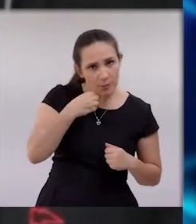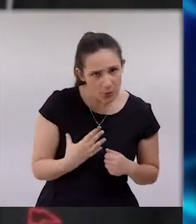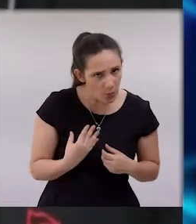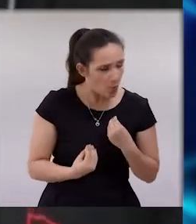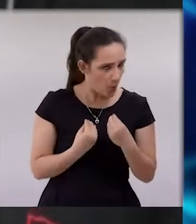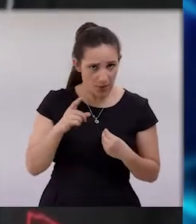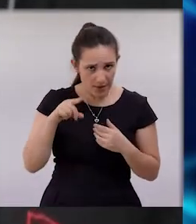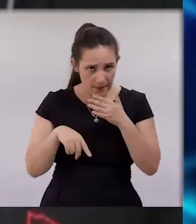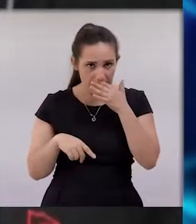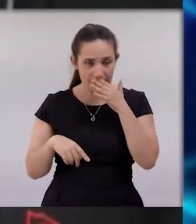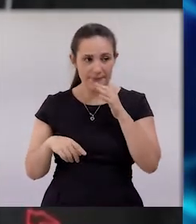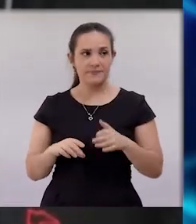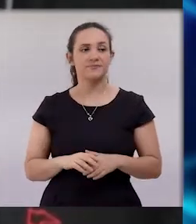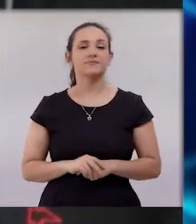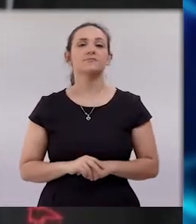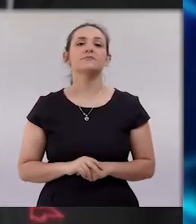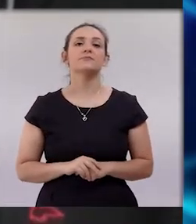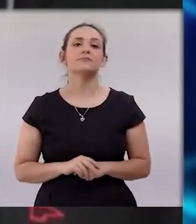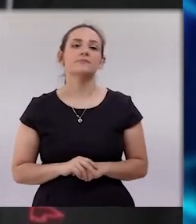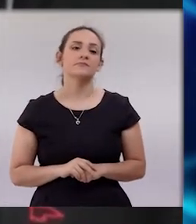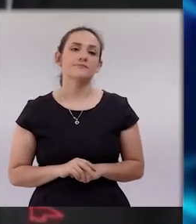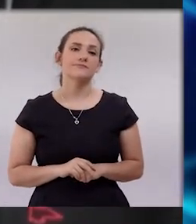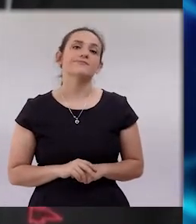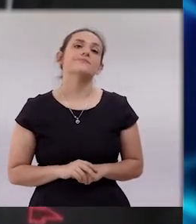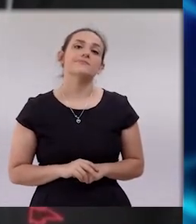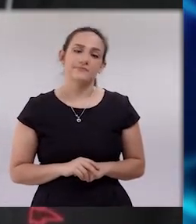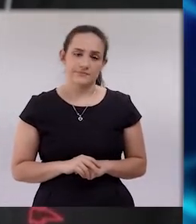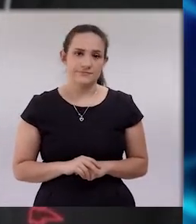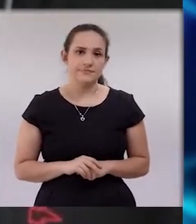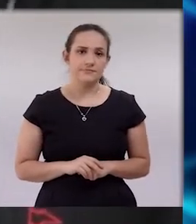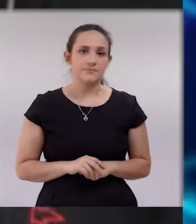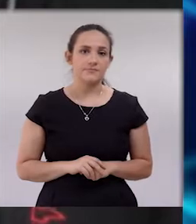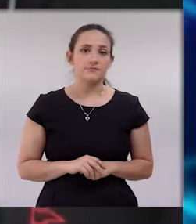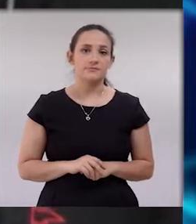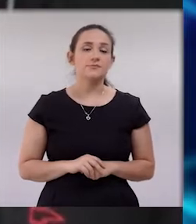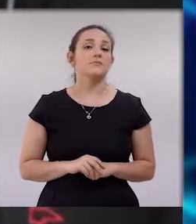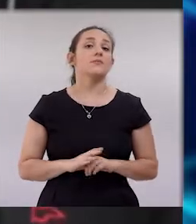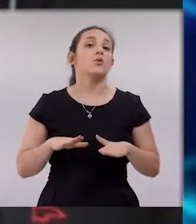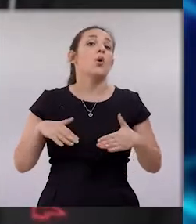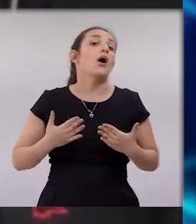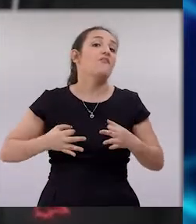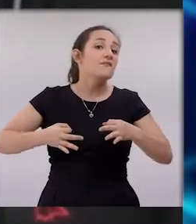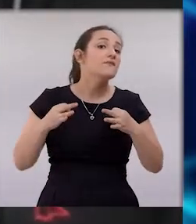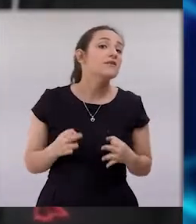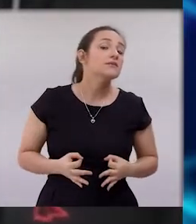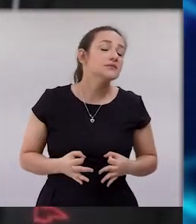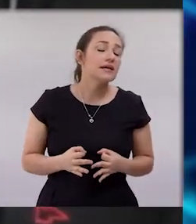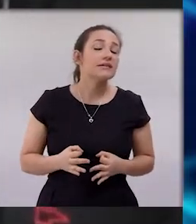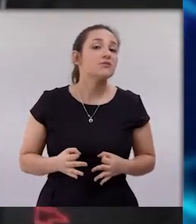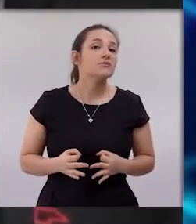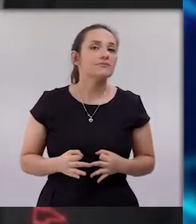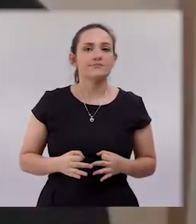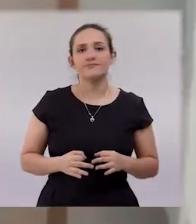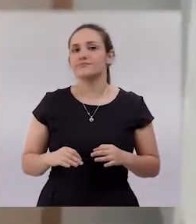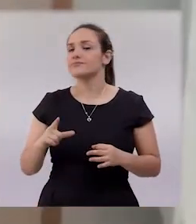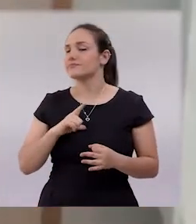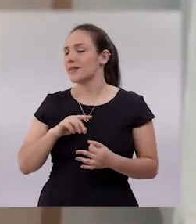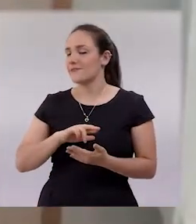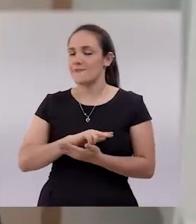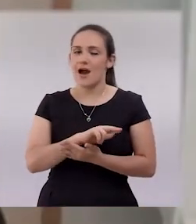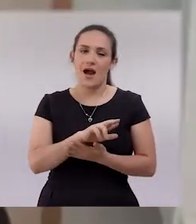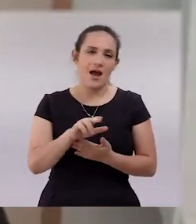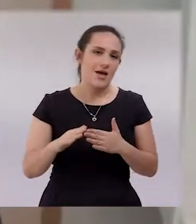essa teleconsulta, na prática. Muito bem, na prática, a gente sabe que